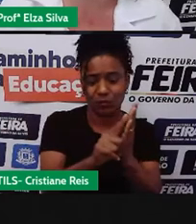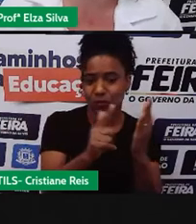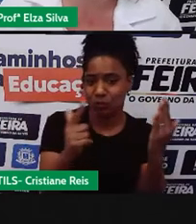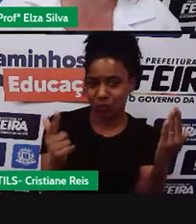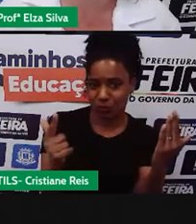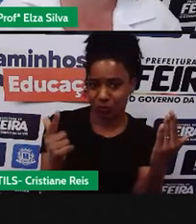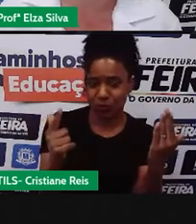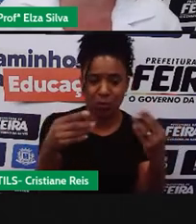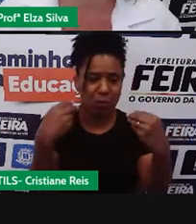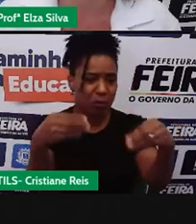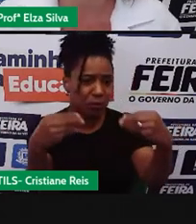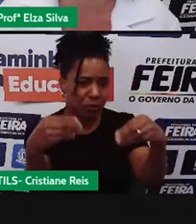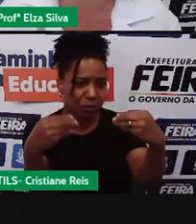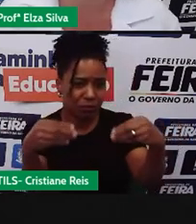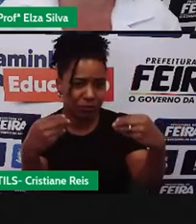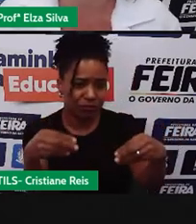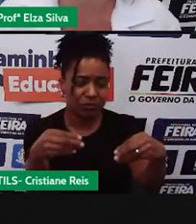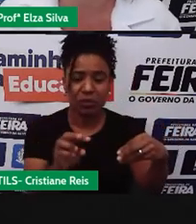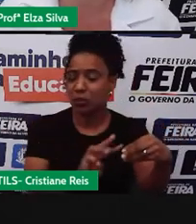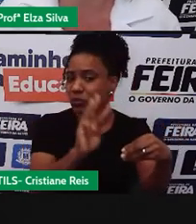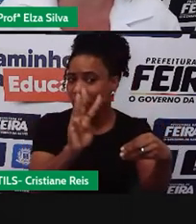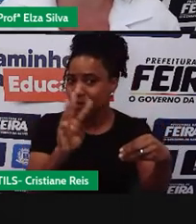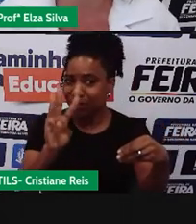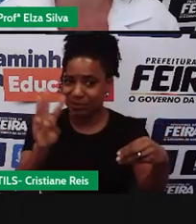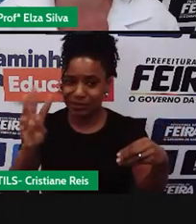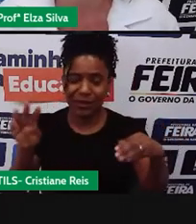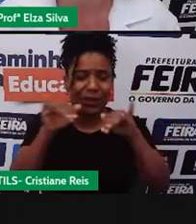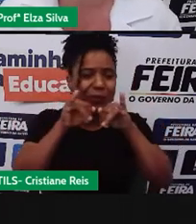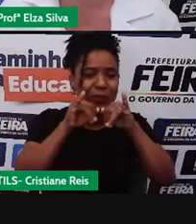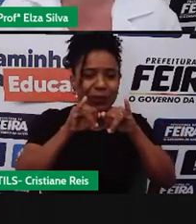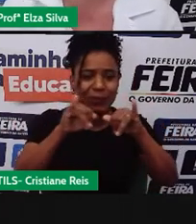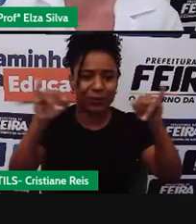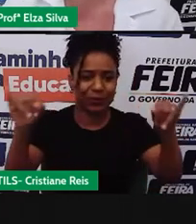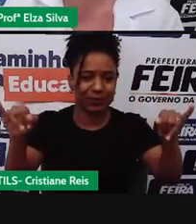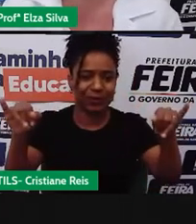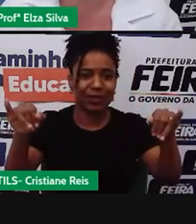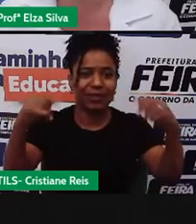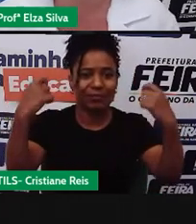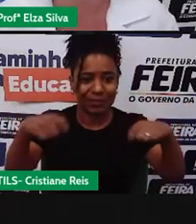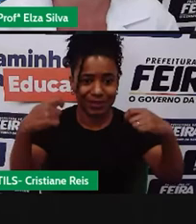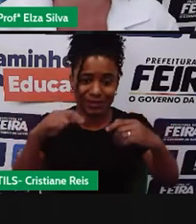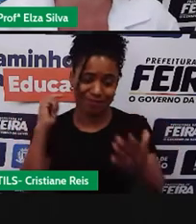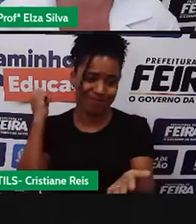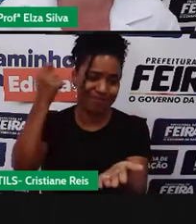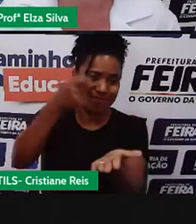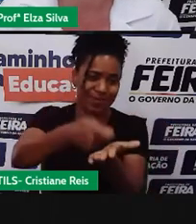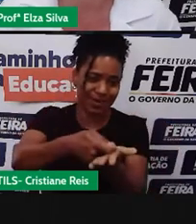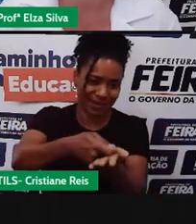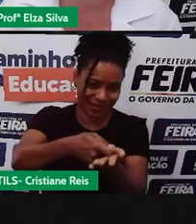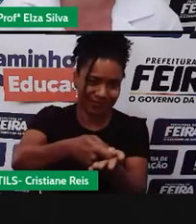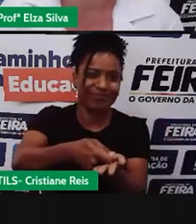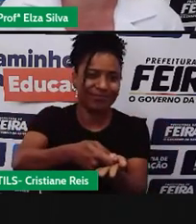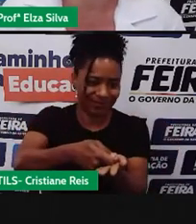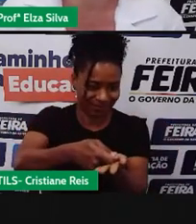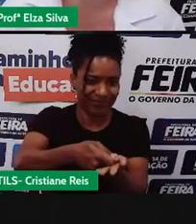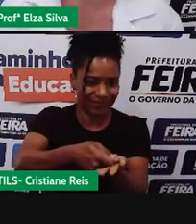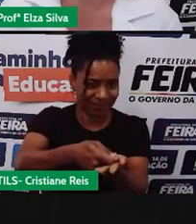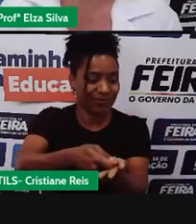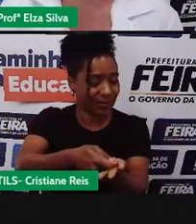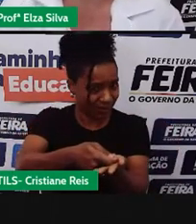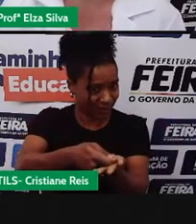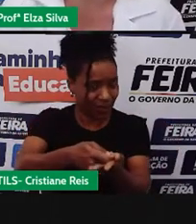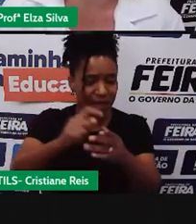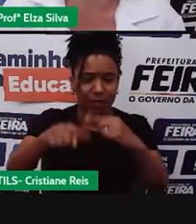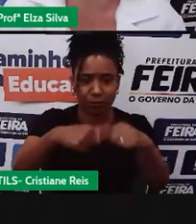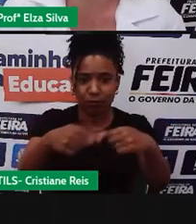anúncio classificado de um jornal, de uma revista, de um site, ela precisa pagar por isso. Então, é